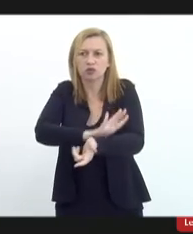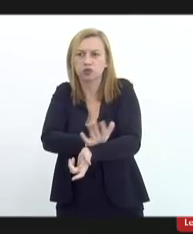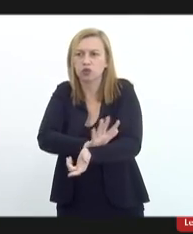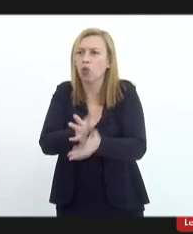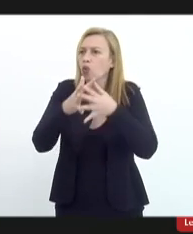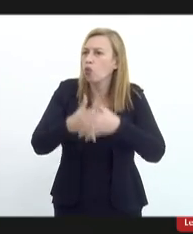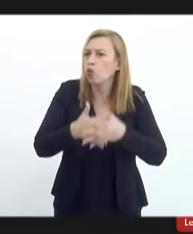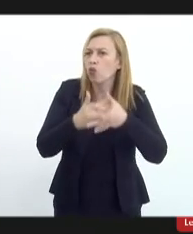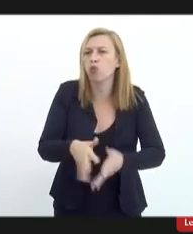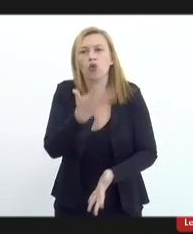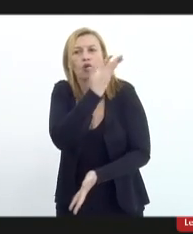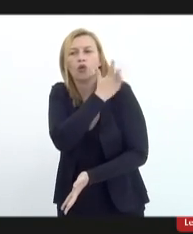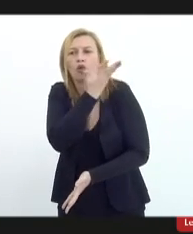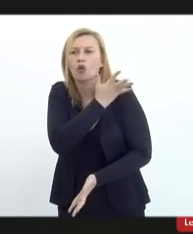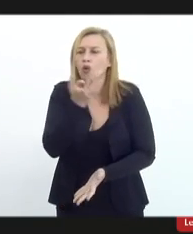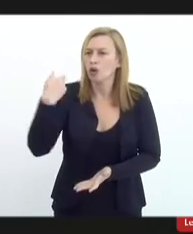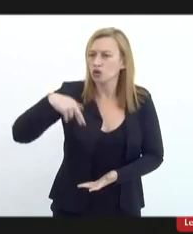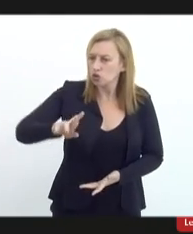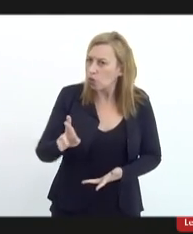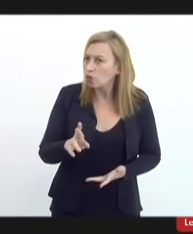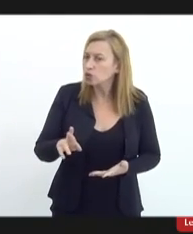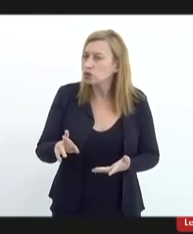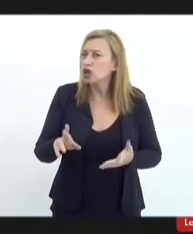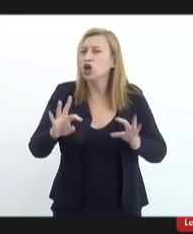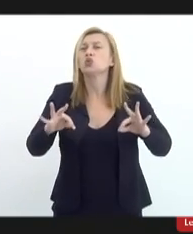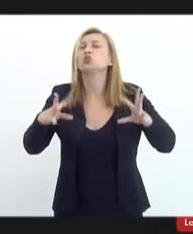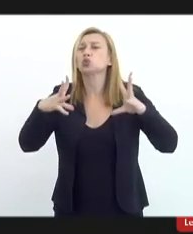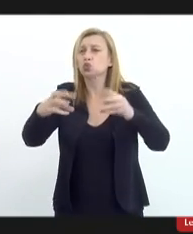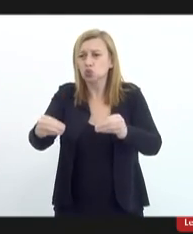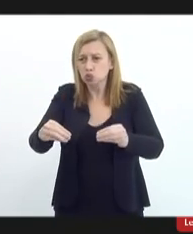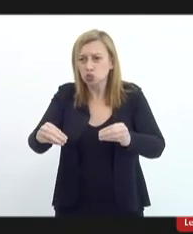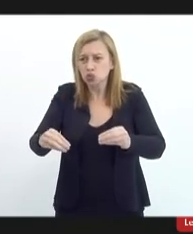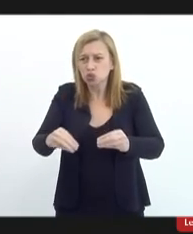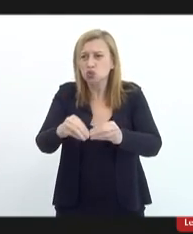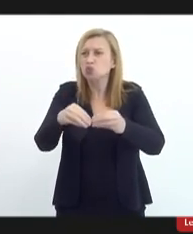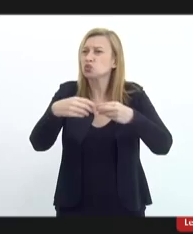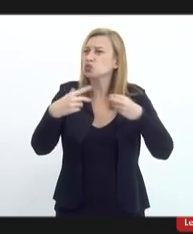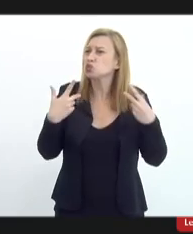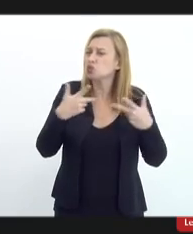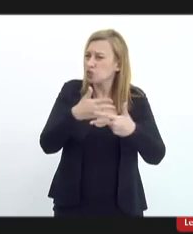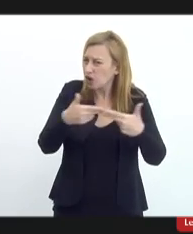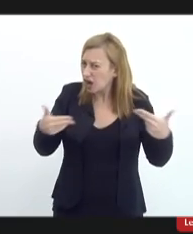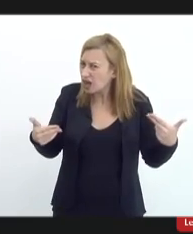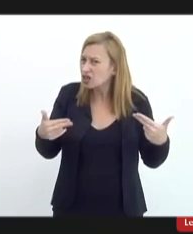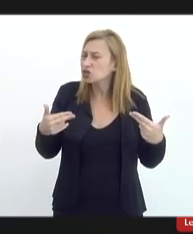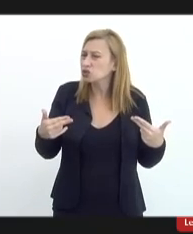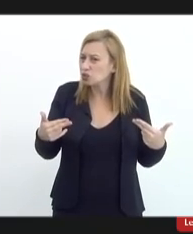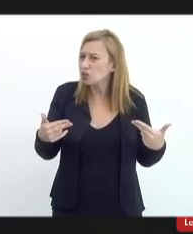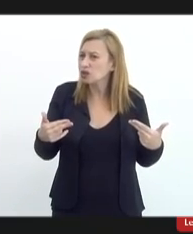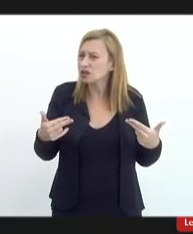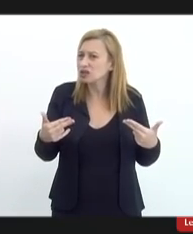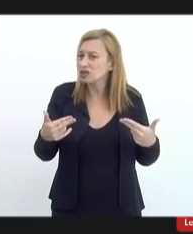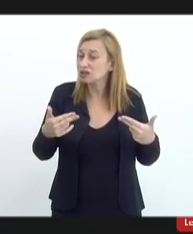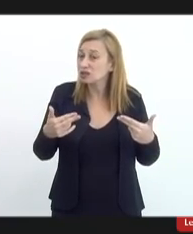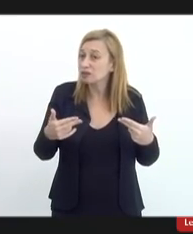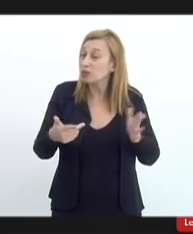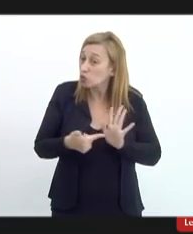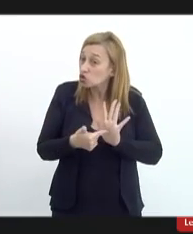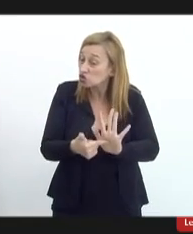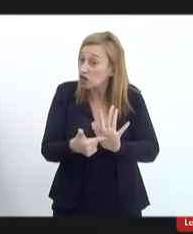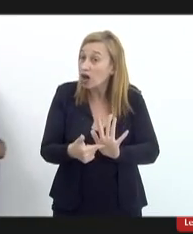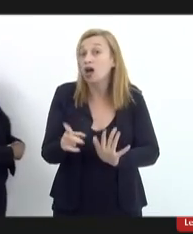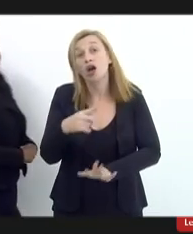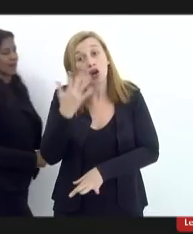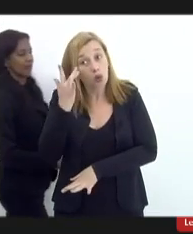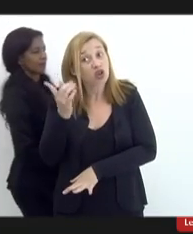com preconceito religioso. E tudo isso tem muito ainda a ser desvendado. Eu acho que nós, como